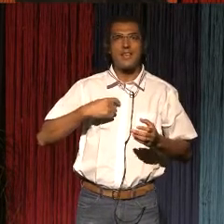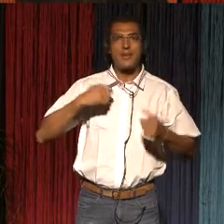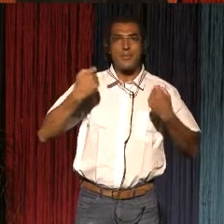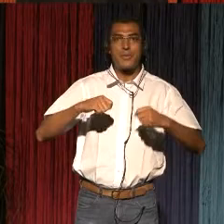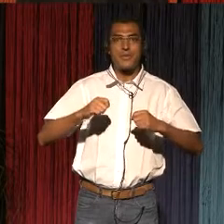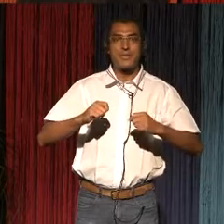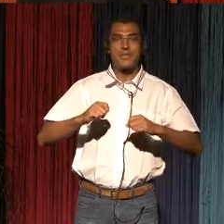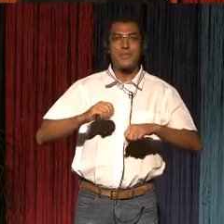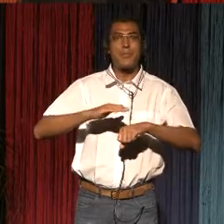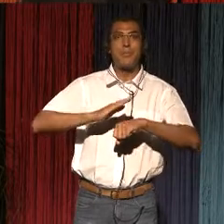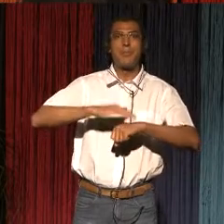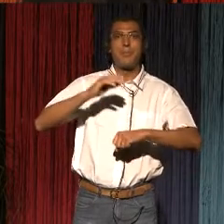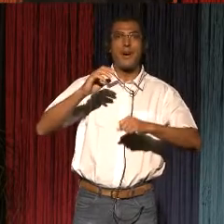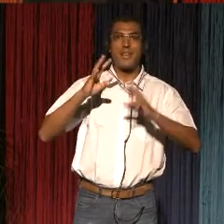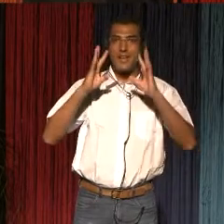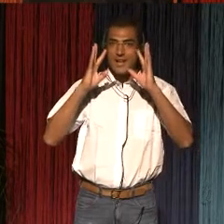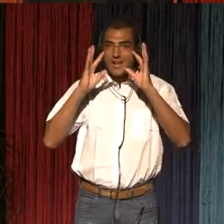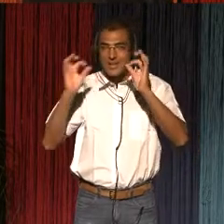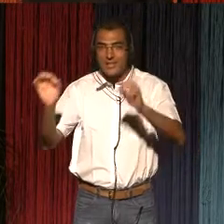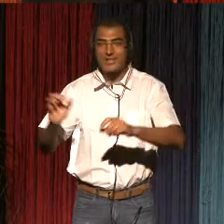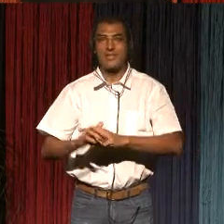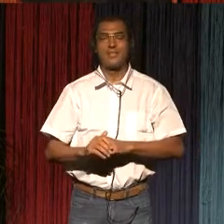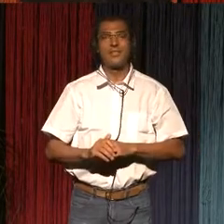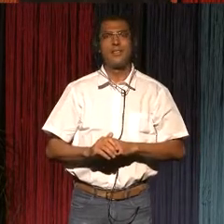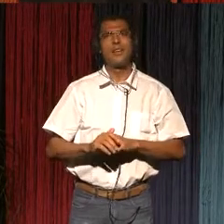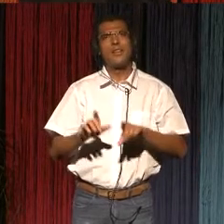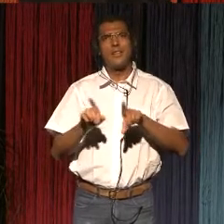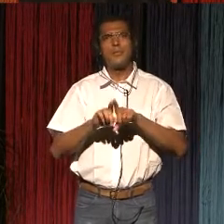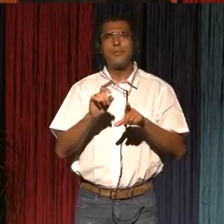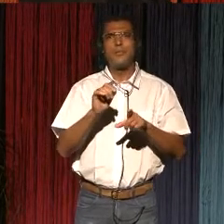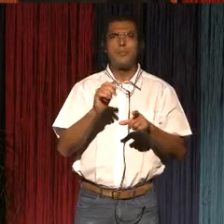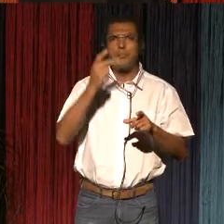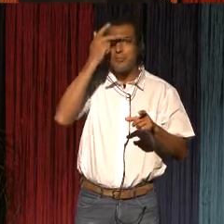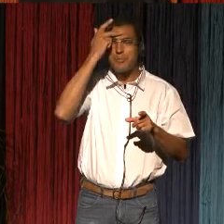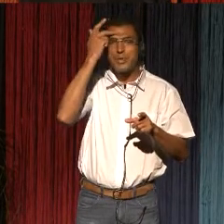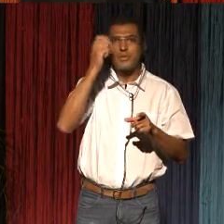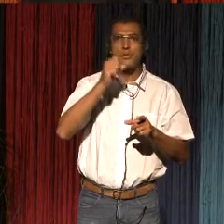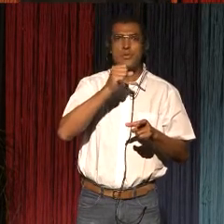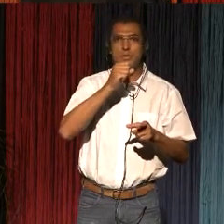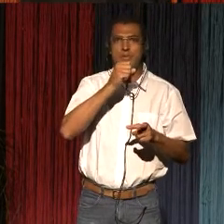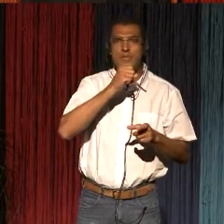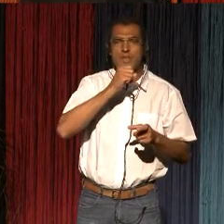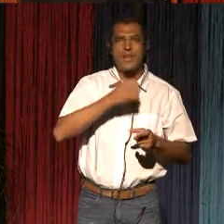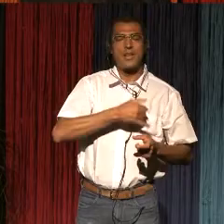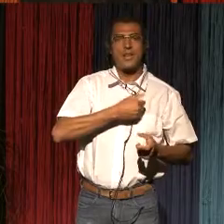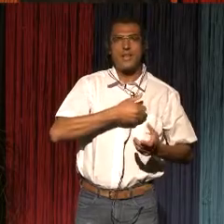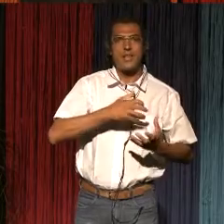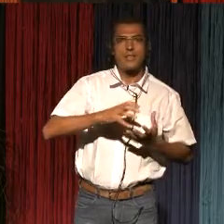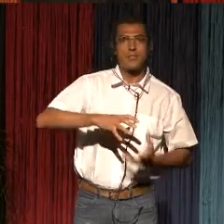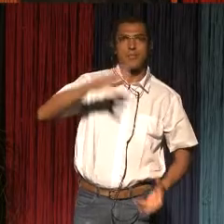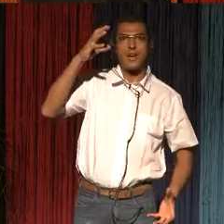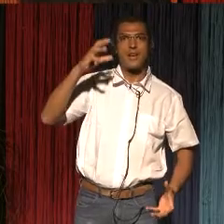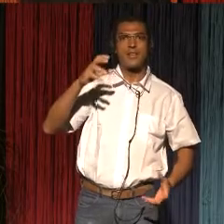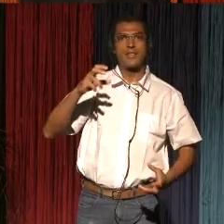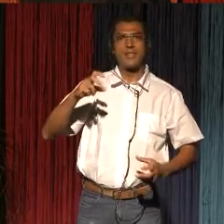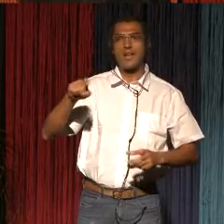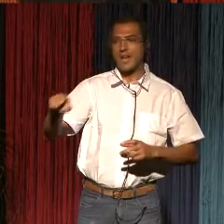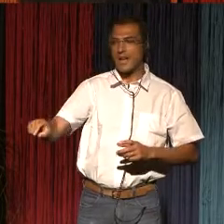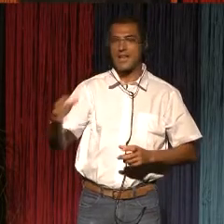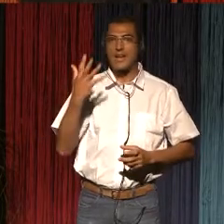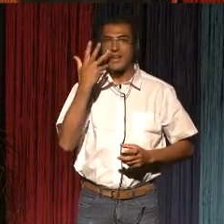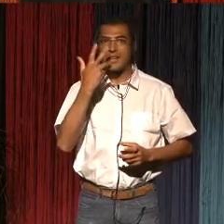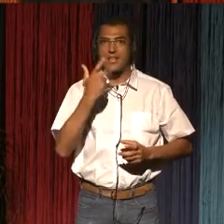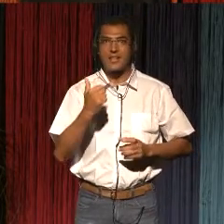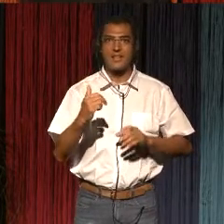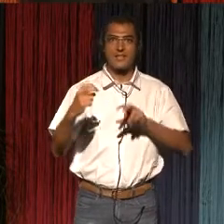mais velhas e outras da comunidade compartilhassem suas histórias com as crianças. A conversa, essa interação humana que